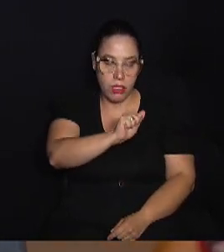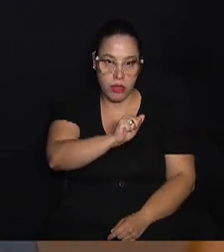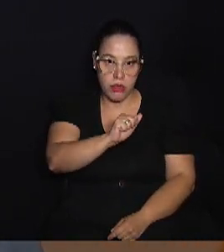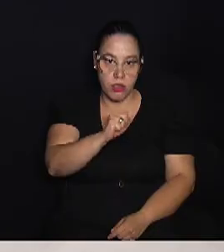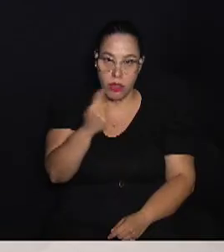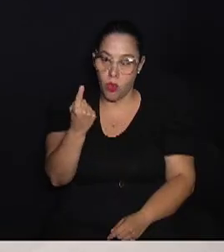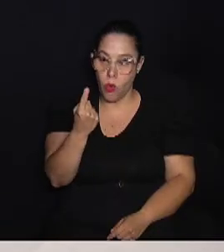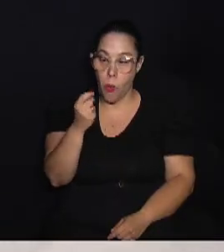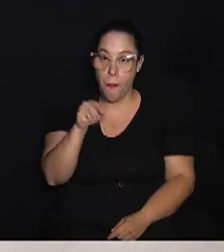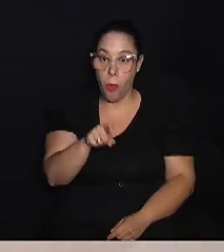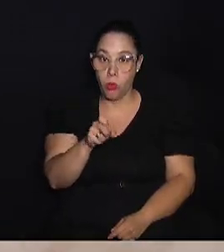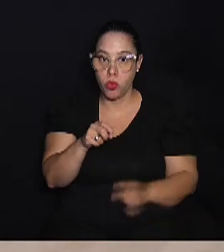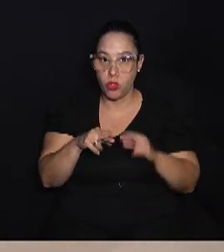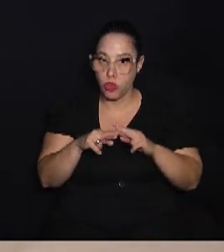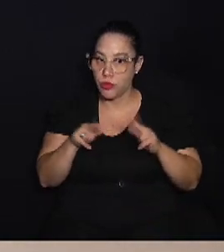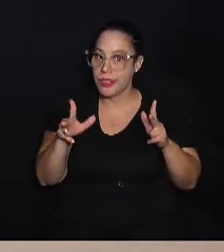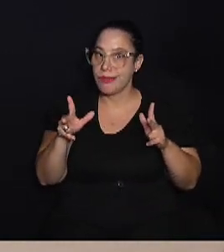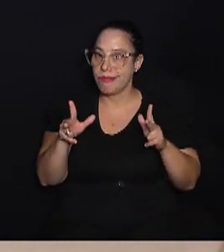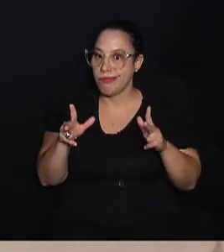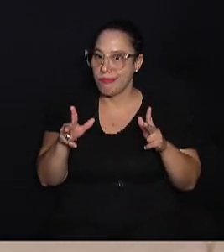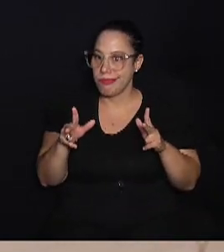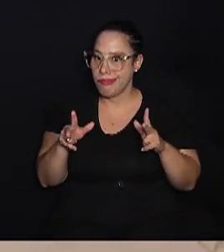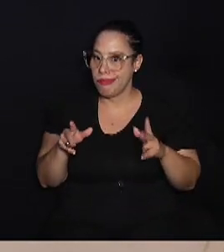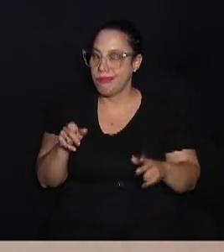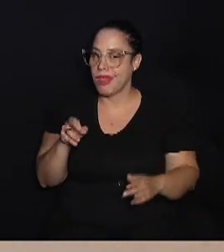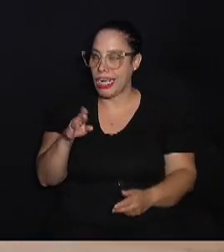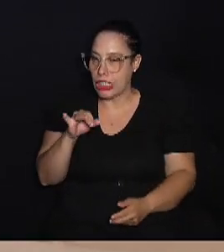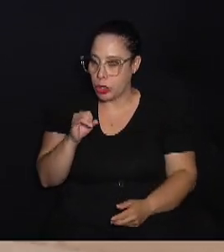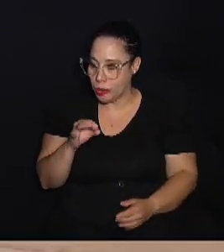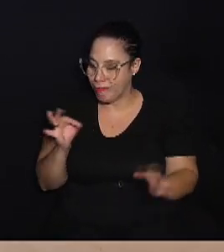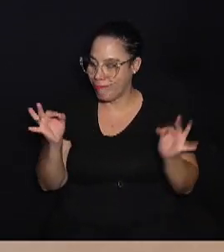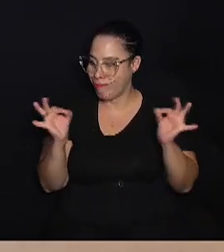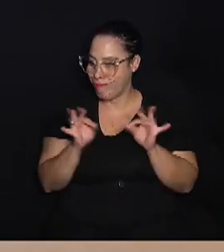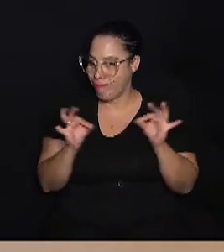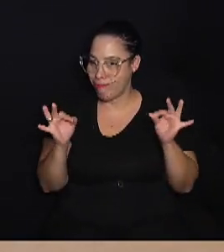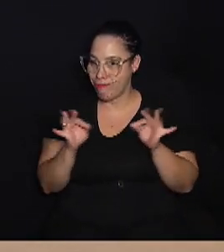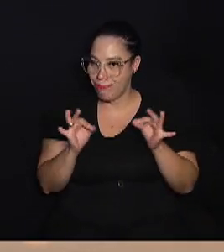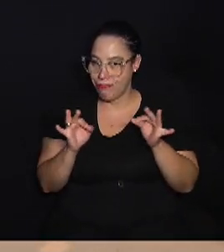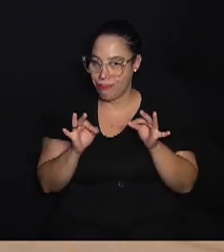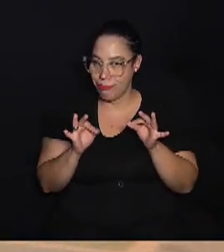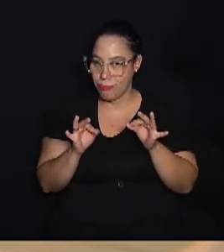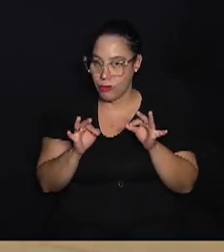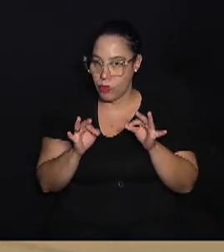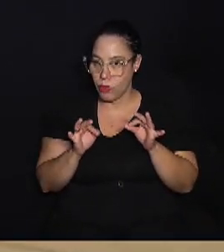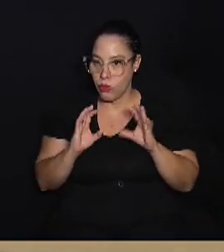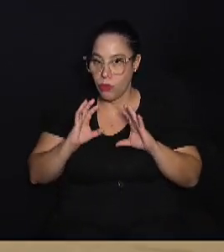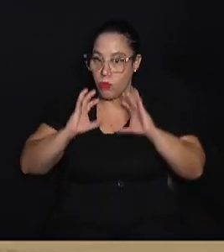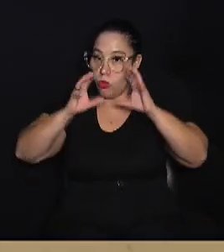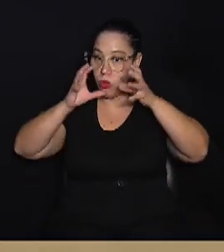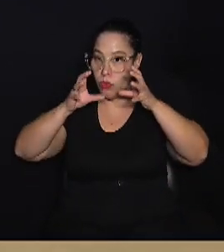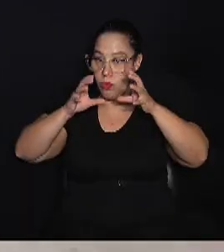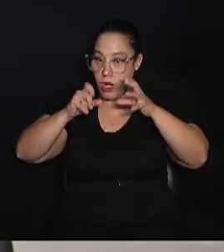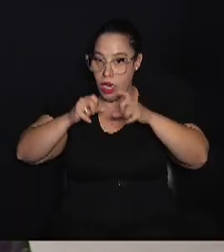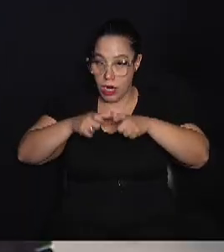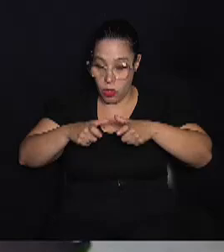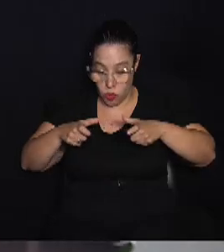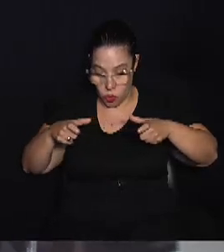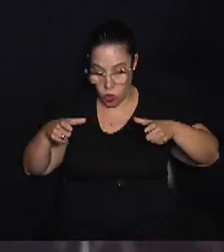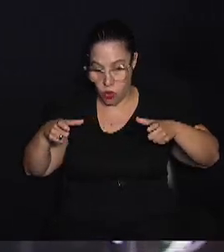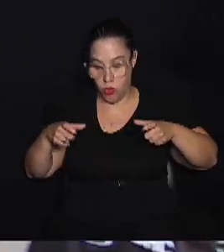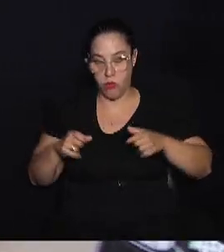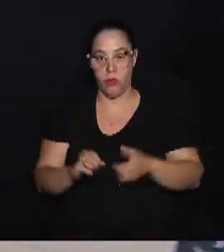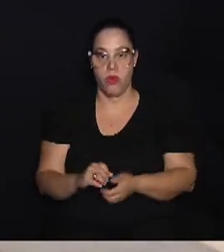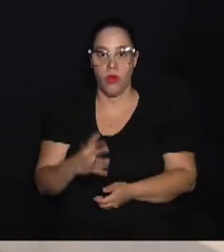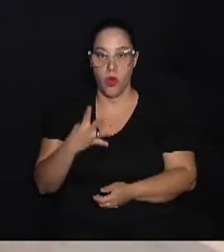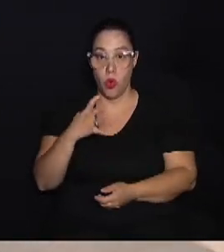ponto de diferença. É bem tático, bem tático. E as partidas também têm pontuações enormes, né?